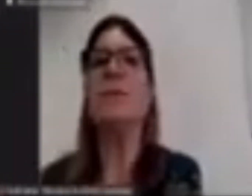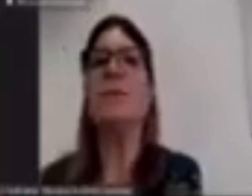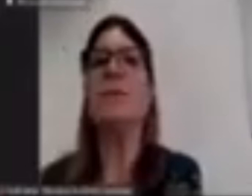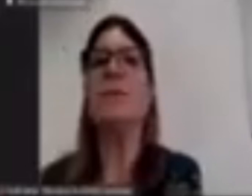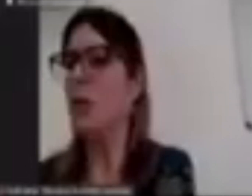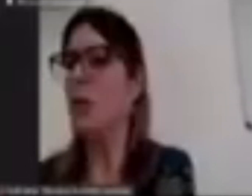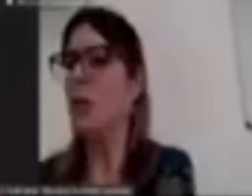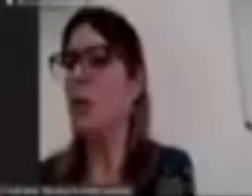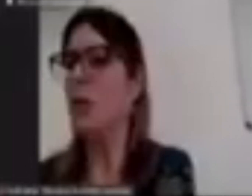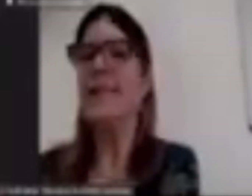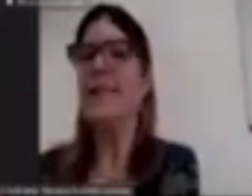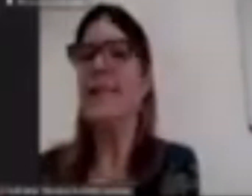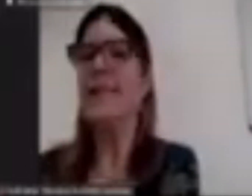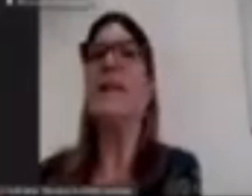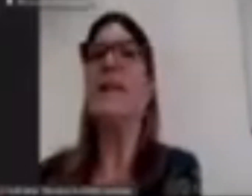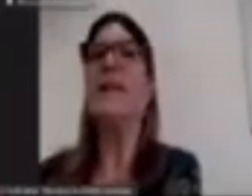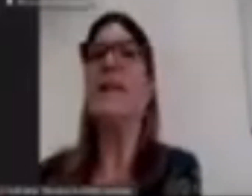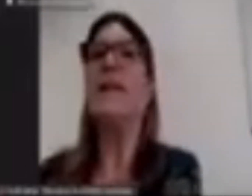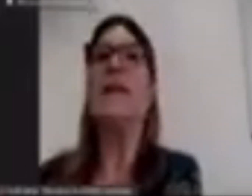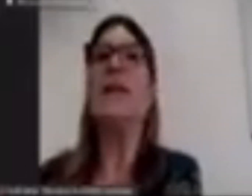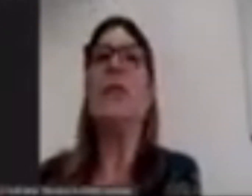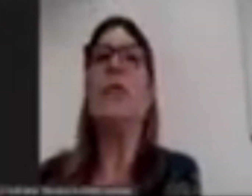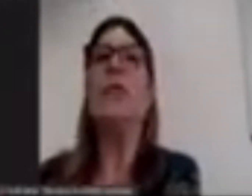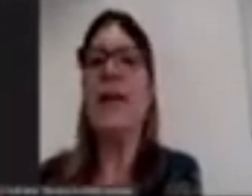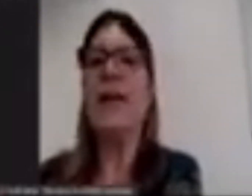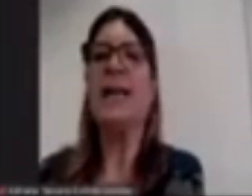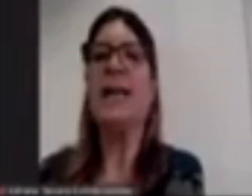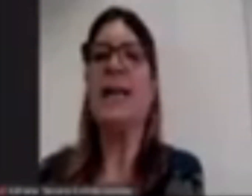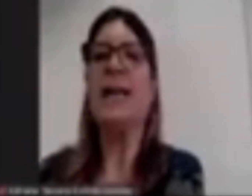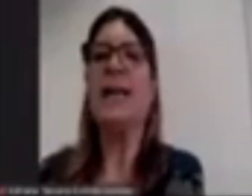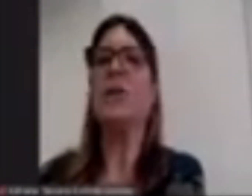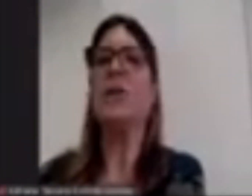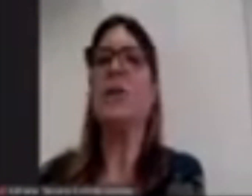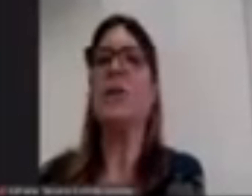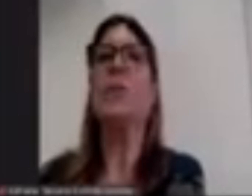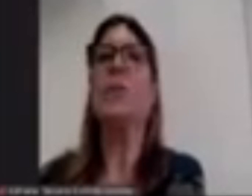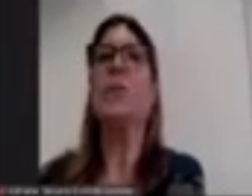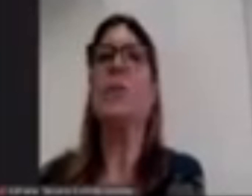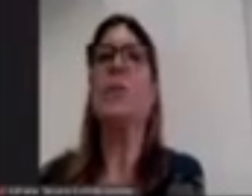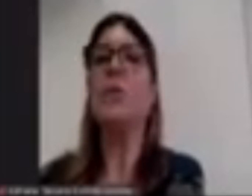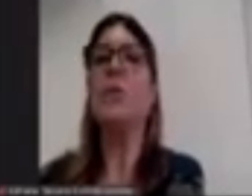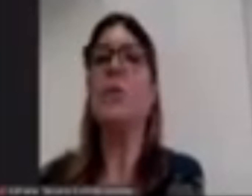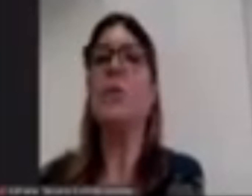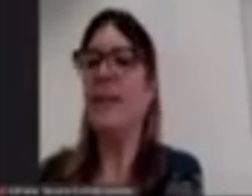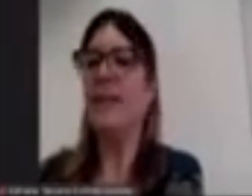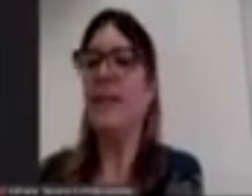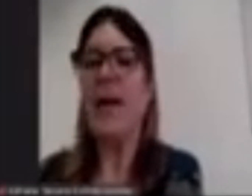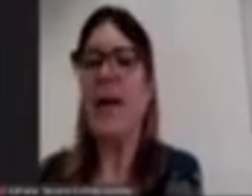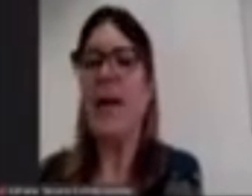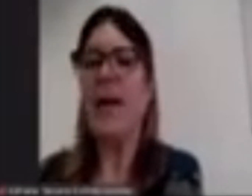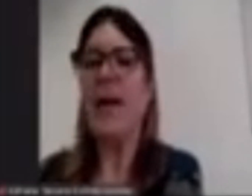para 2022, trazendo aí muitas novidades no processo como um todo. Tivemos